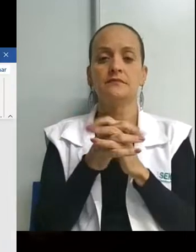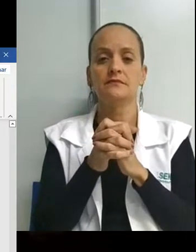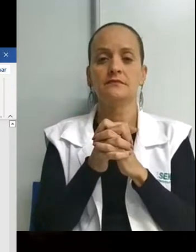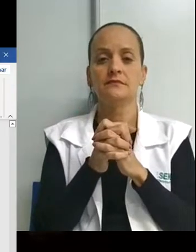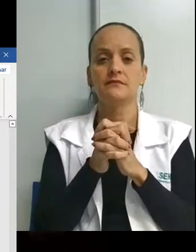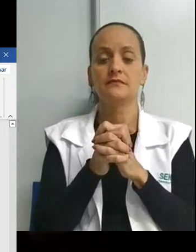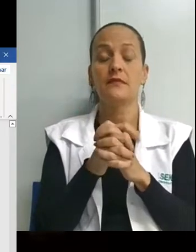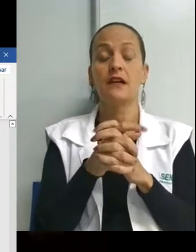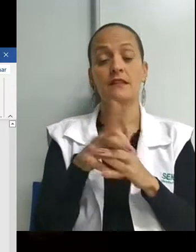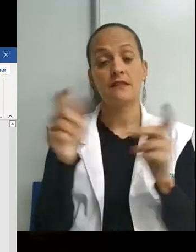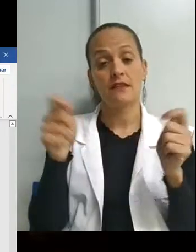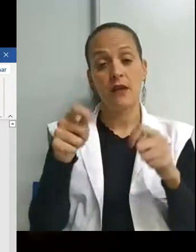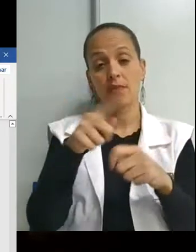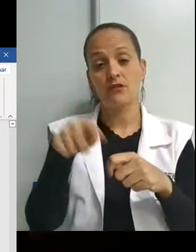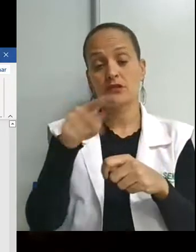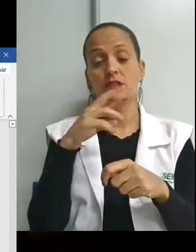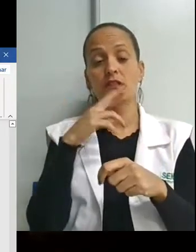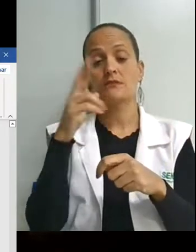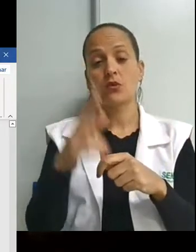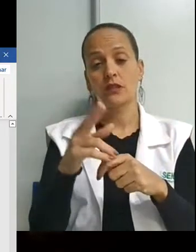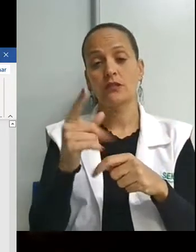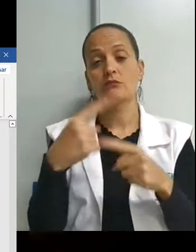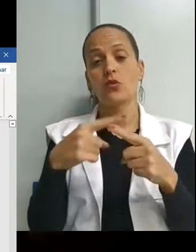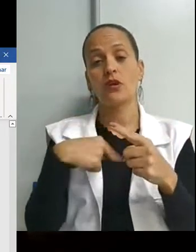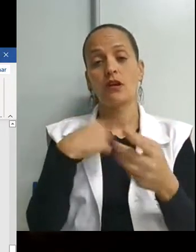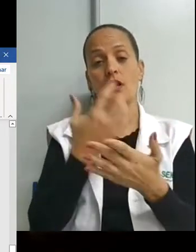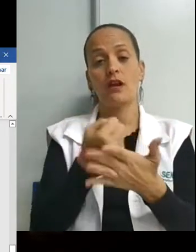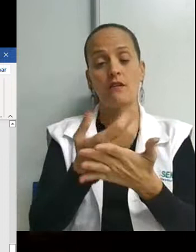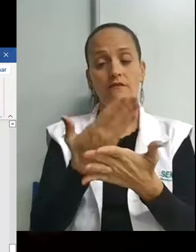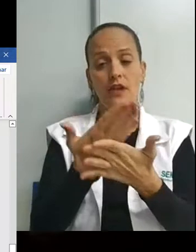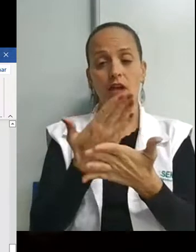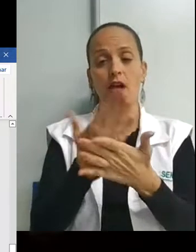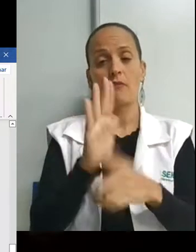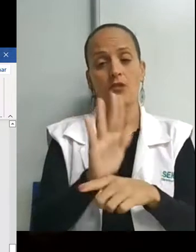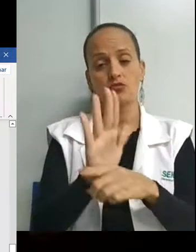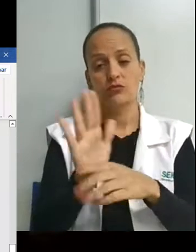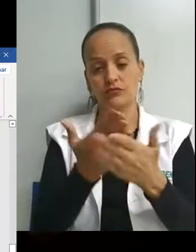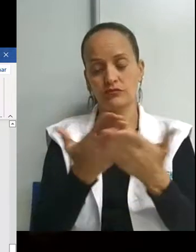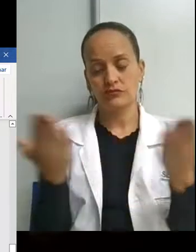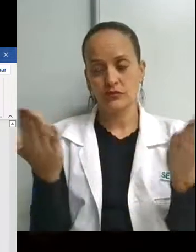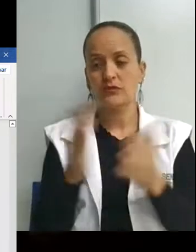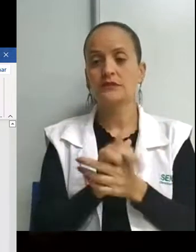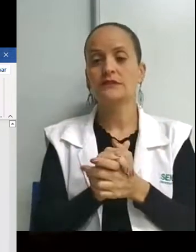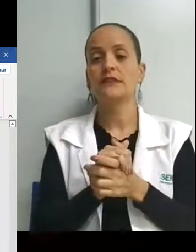quê? SAP 3, certo? Então, assim,